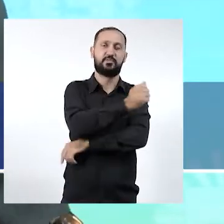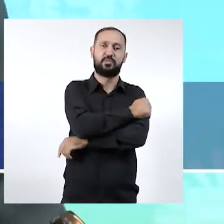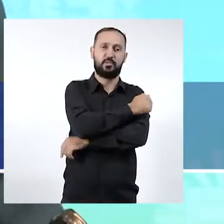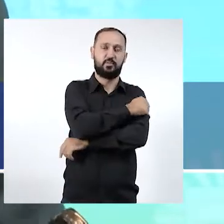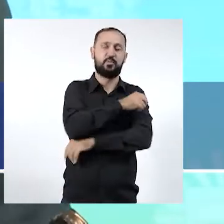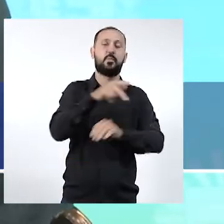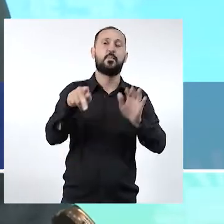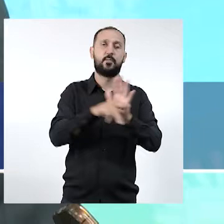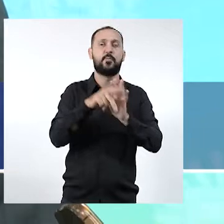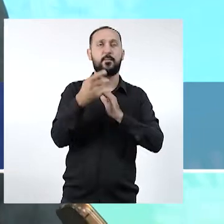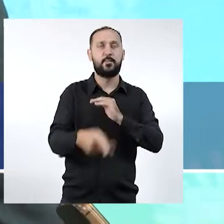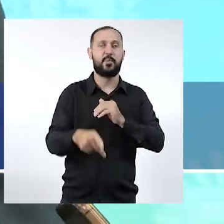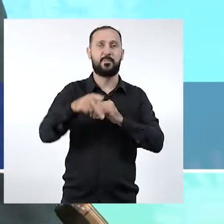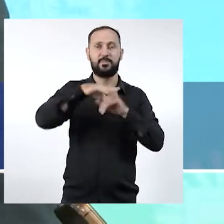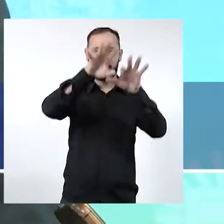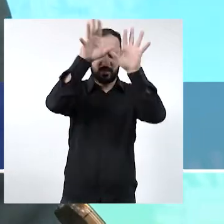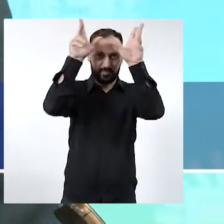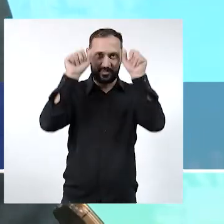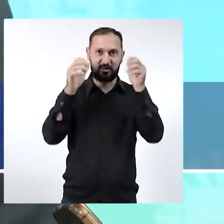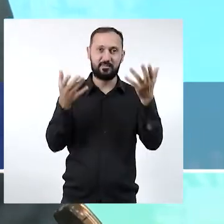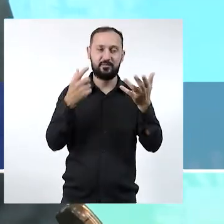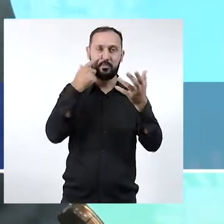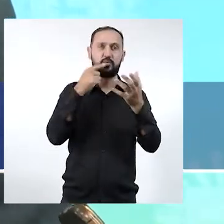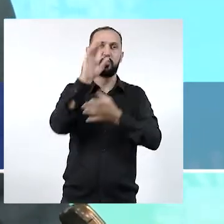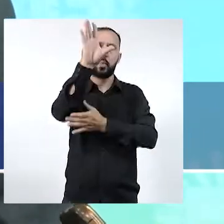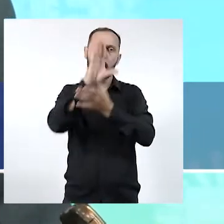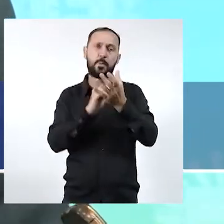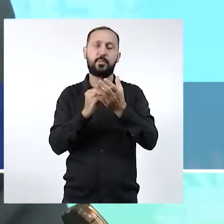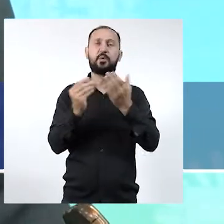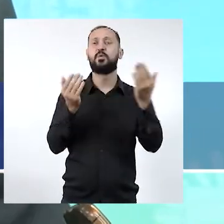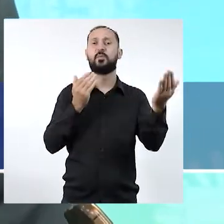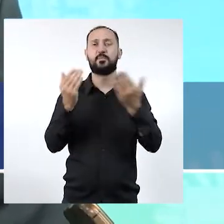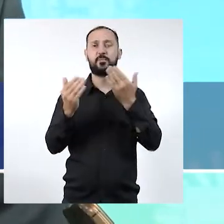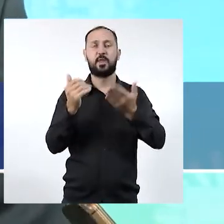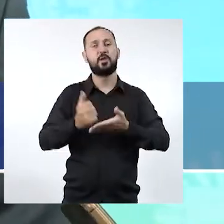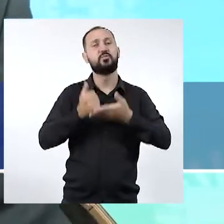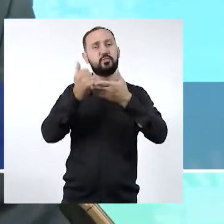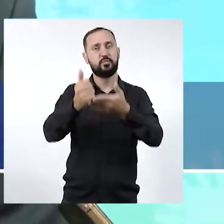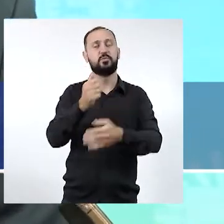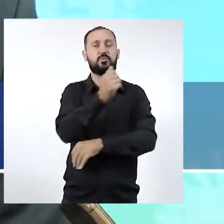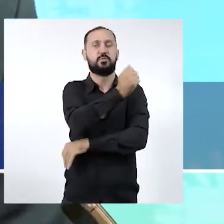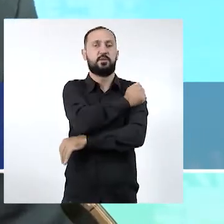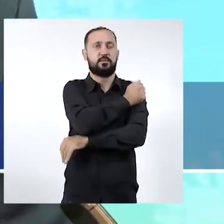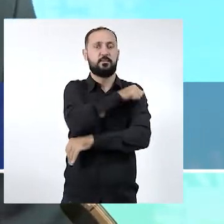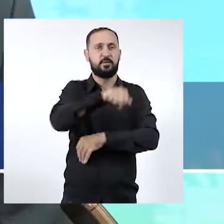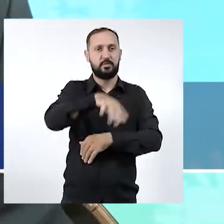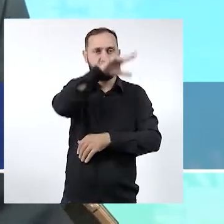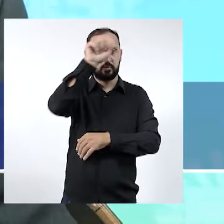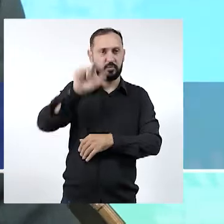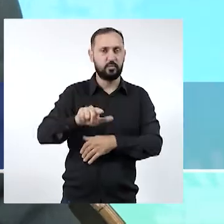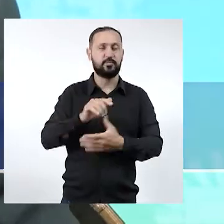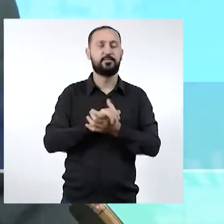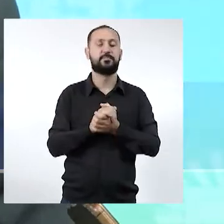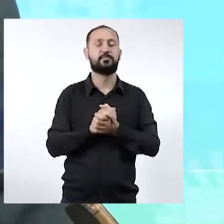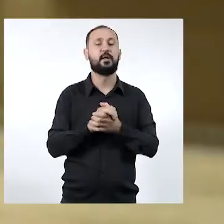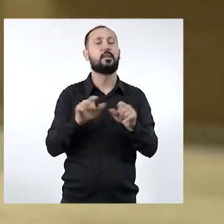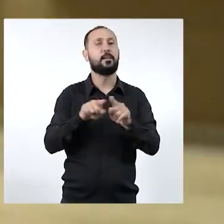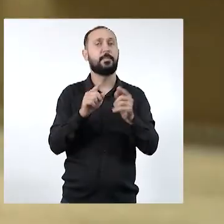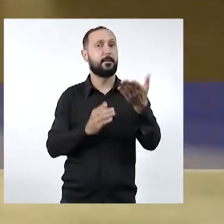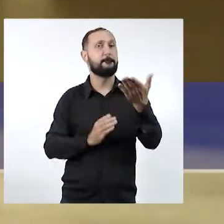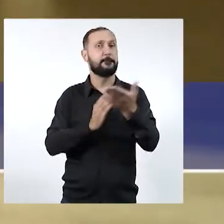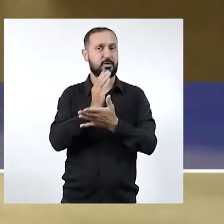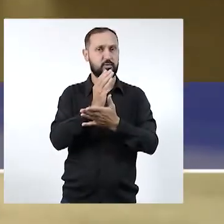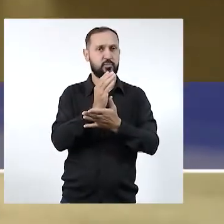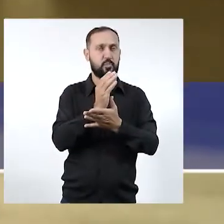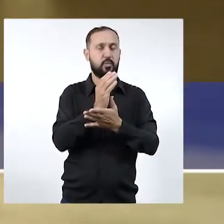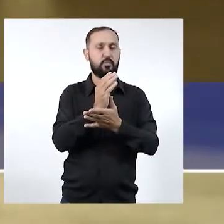para alunos do estado do Amazonas. E, assim, nós agora estaremos contemplando os acadêmicos do estado do Mato Grosso do Sul.